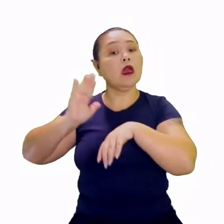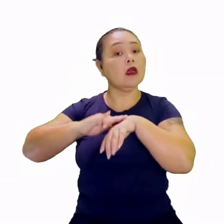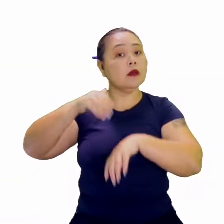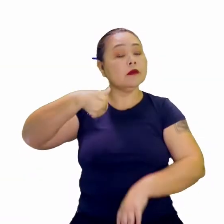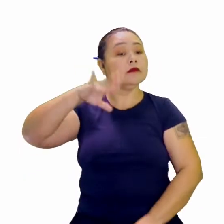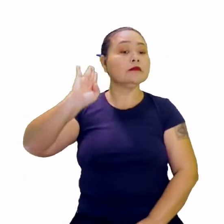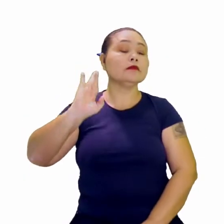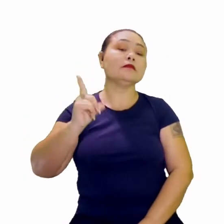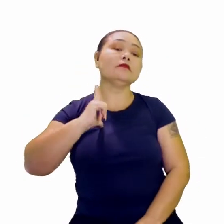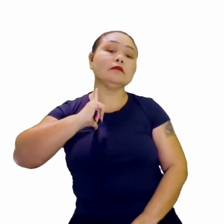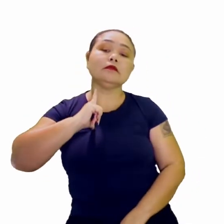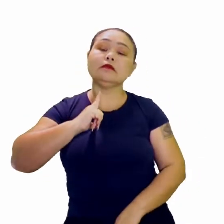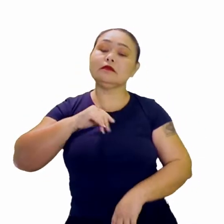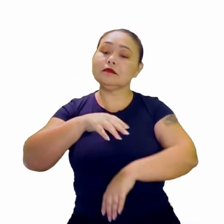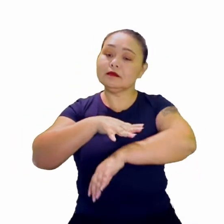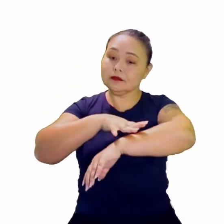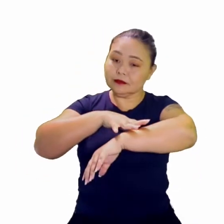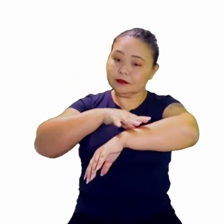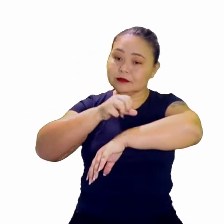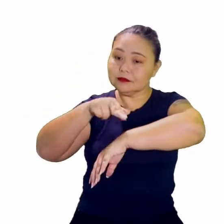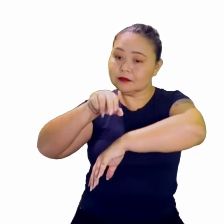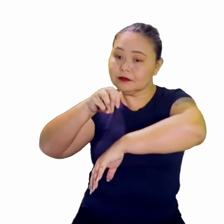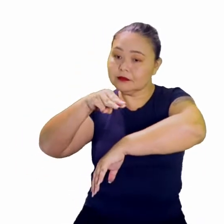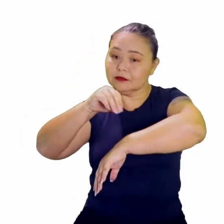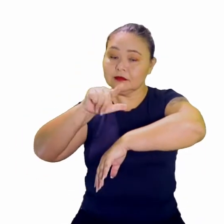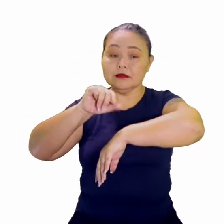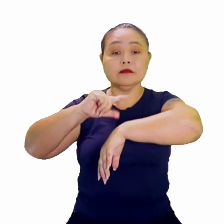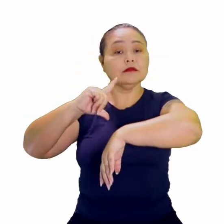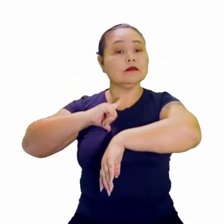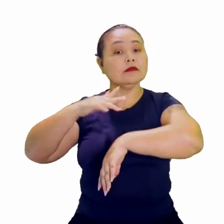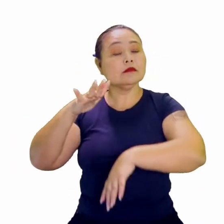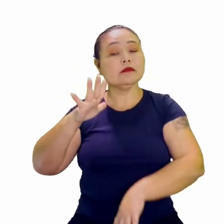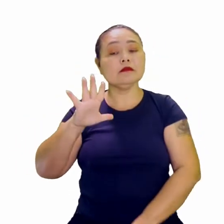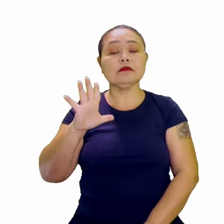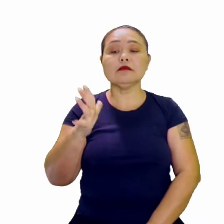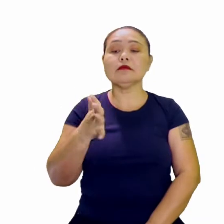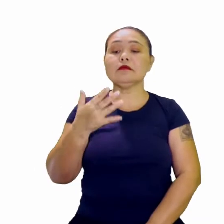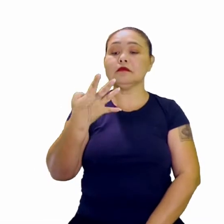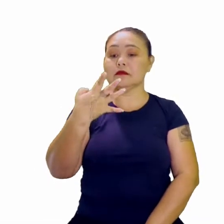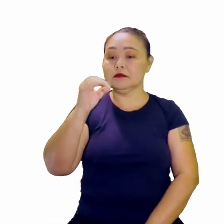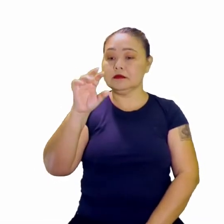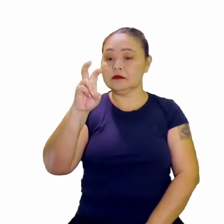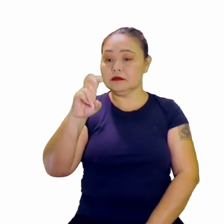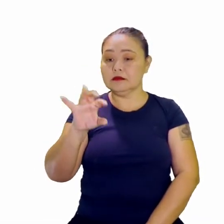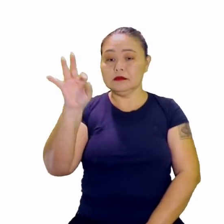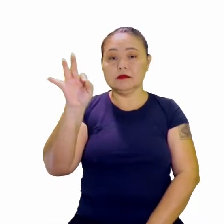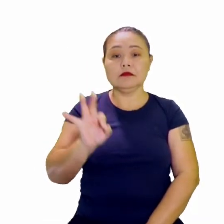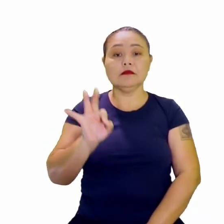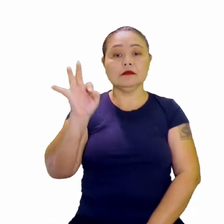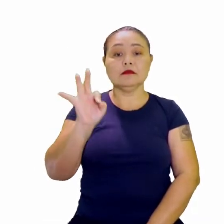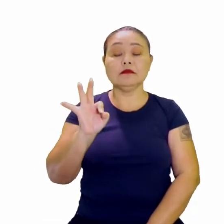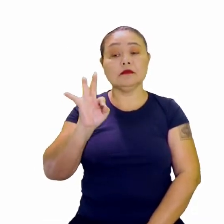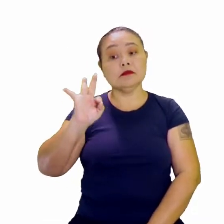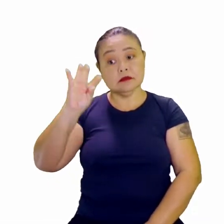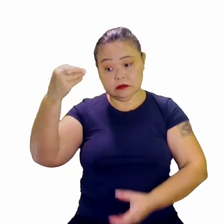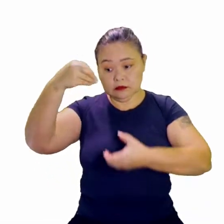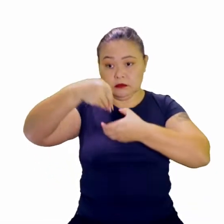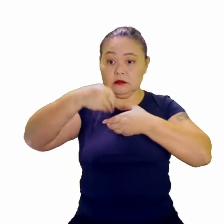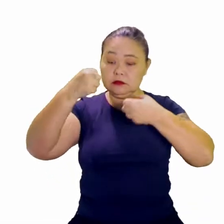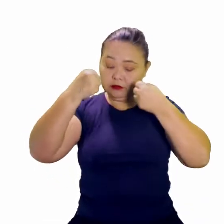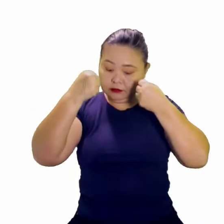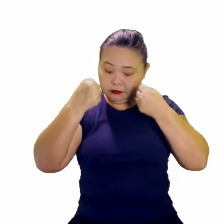professora? O músculo, ele está presente em aproximadamente 40 a 50% do nosso